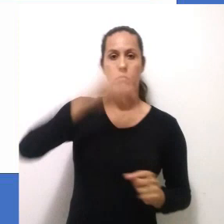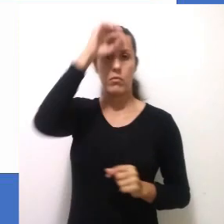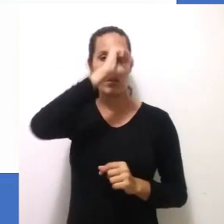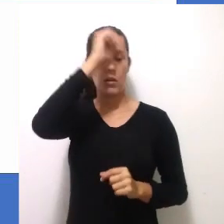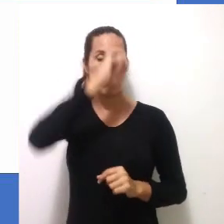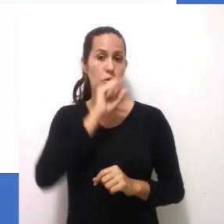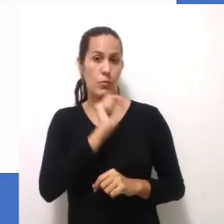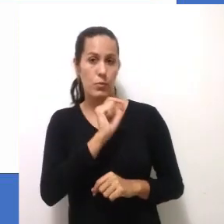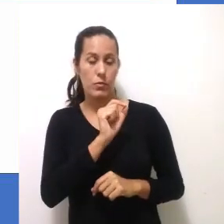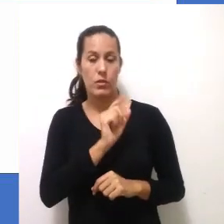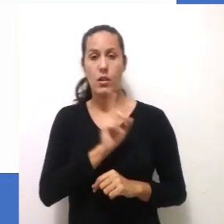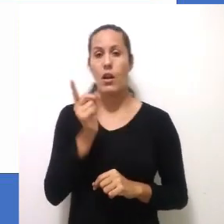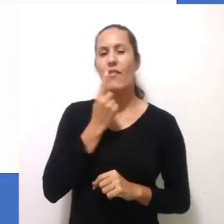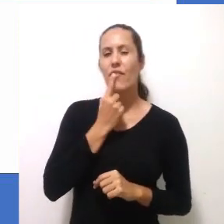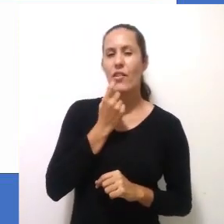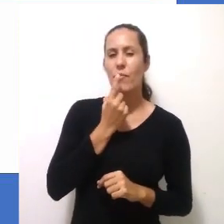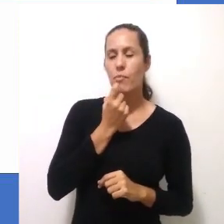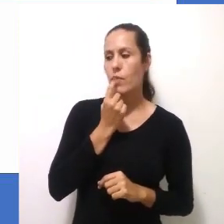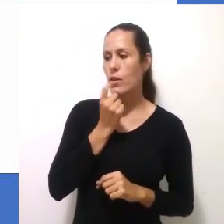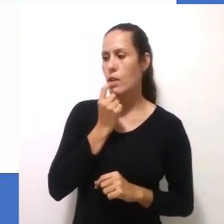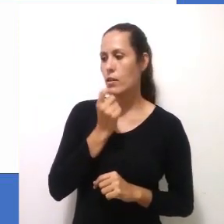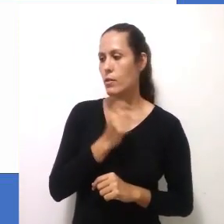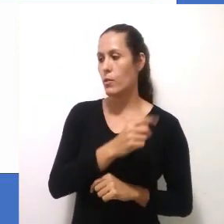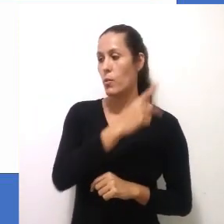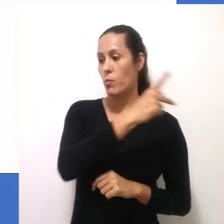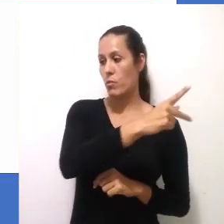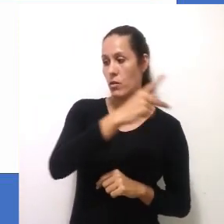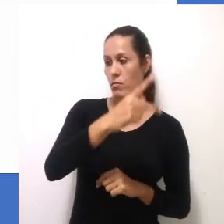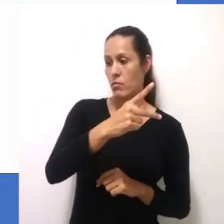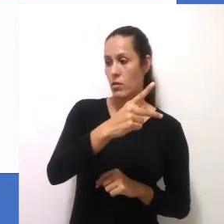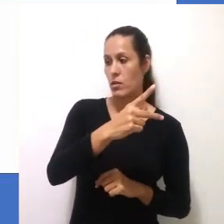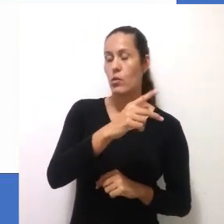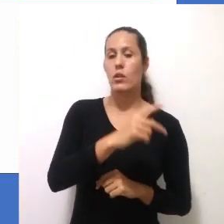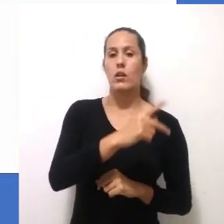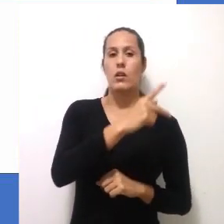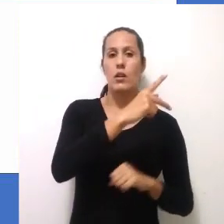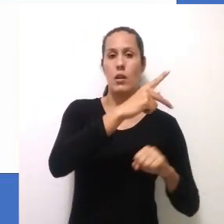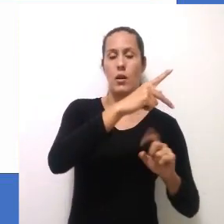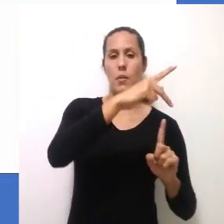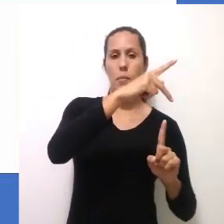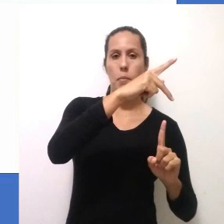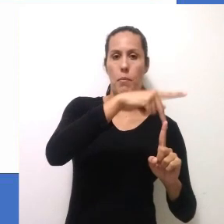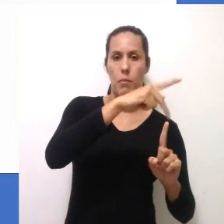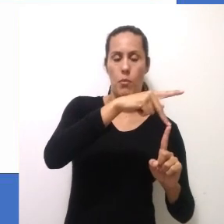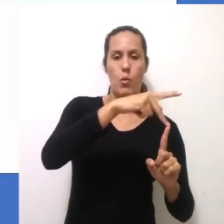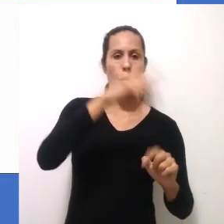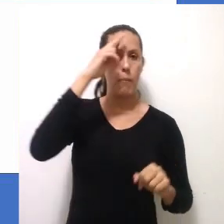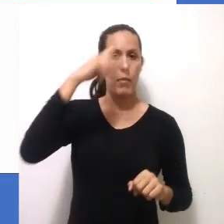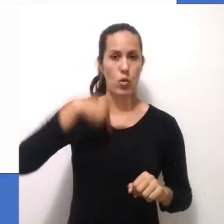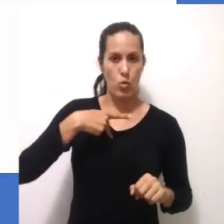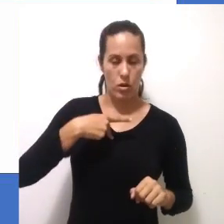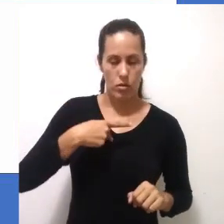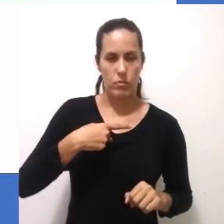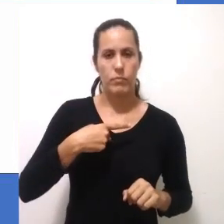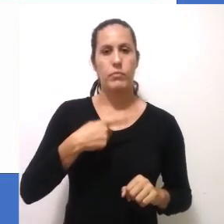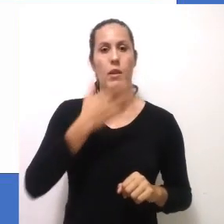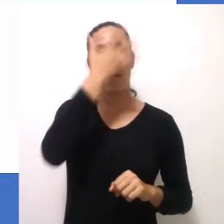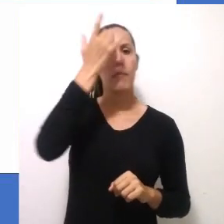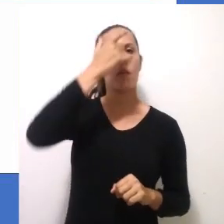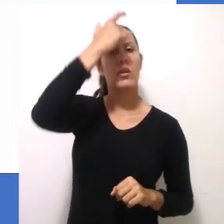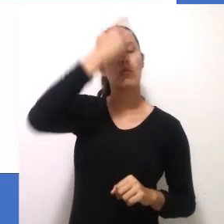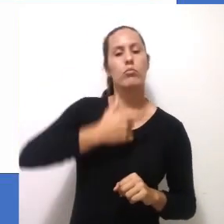lidar. De vermelho aí a gente tem PP, ou seja, personal pronouns, que são as pessoas que